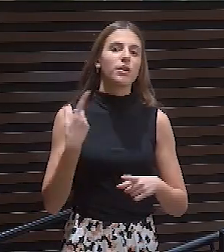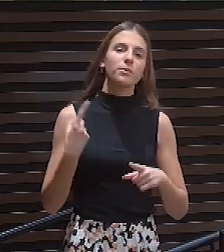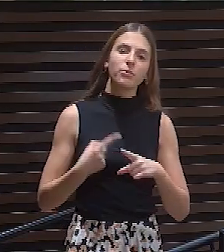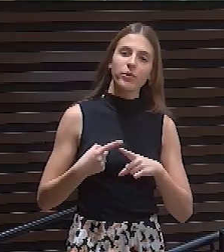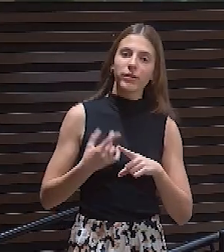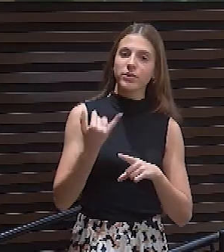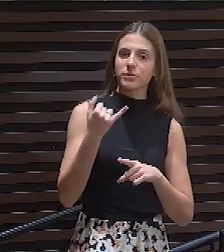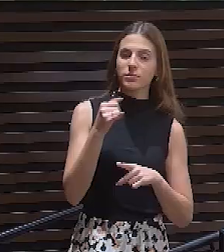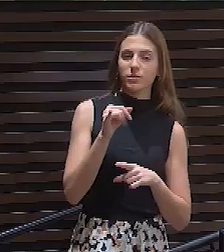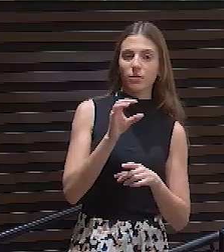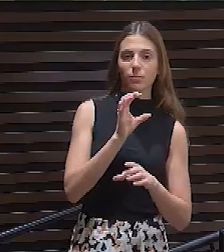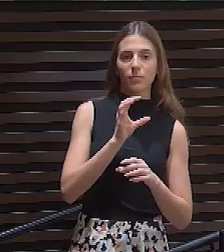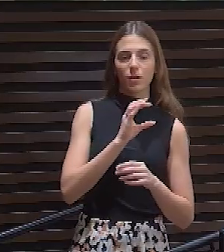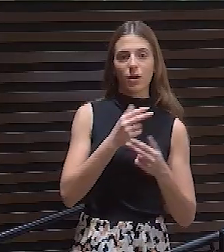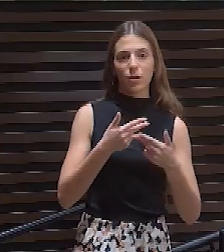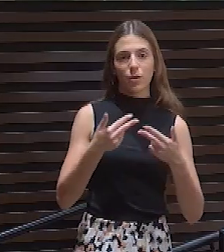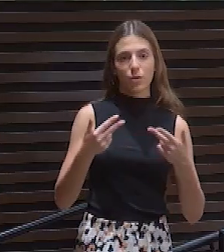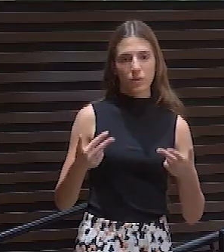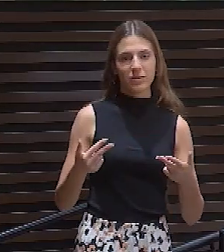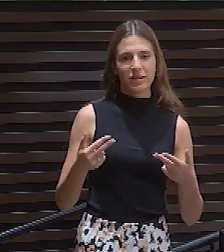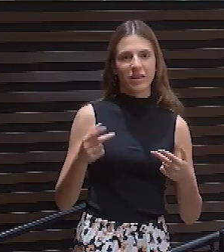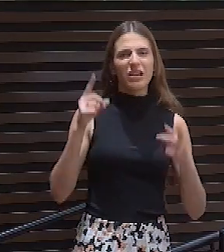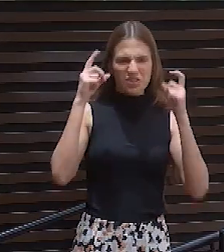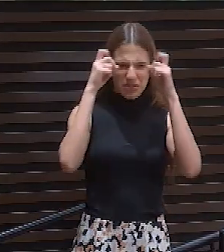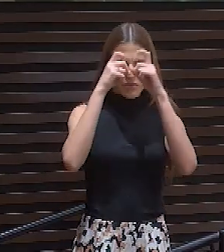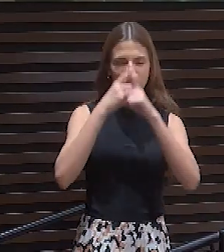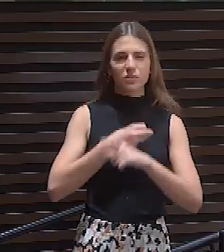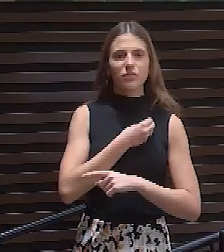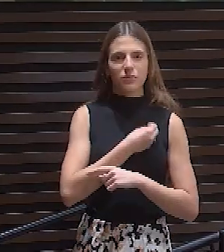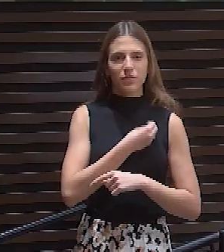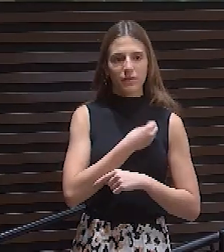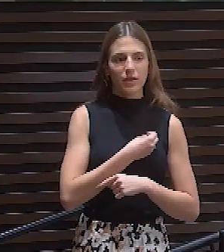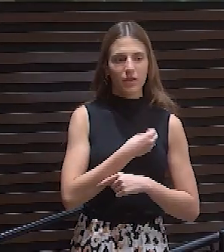coisa que é difícil de conviver, é com gente